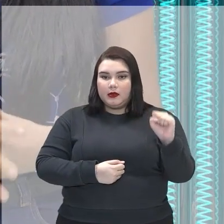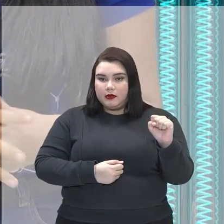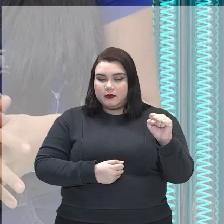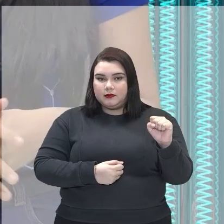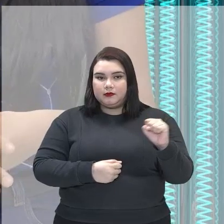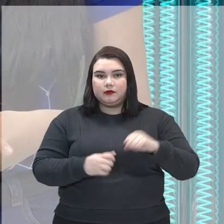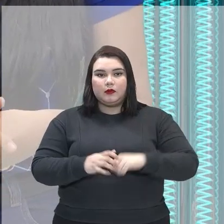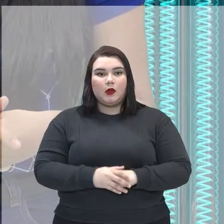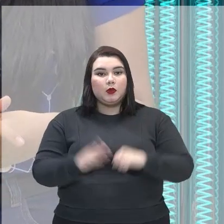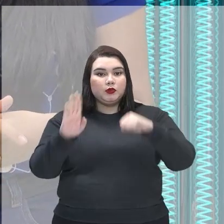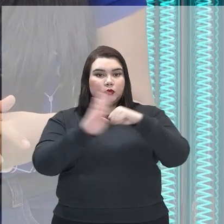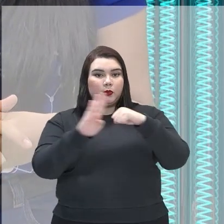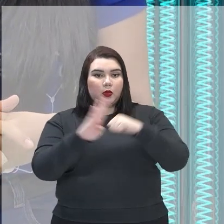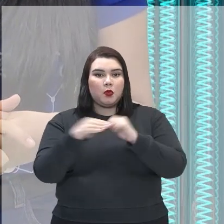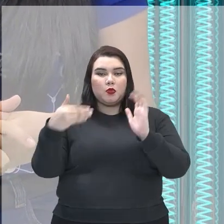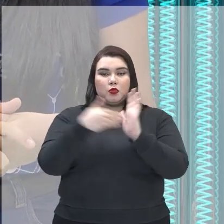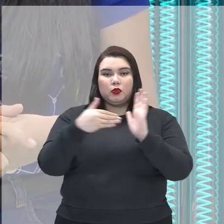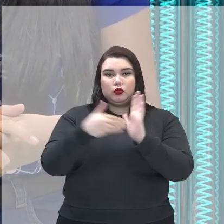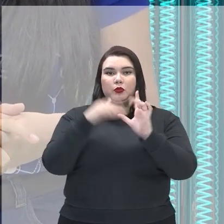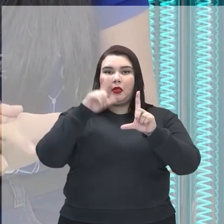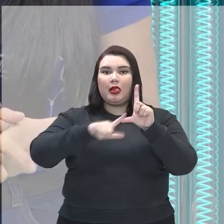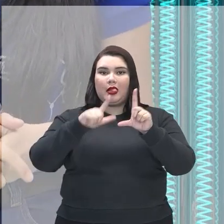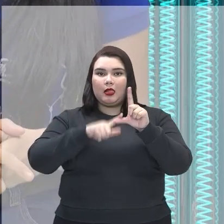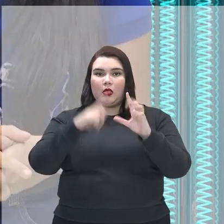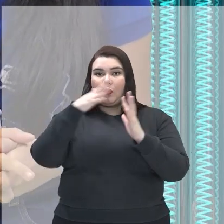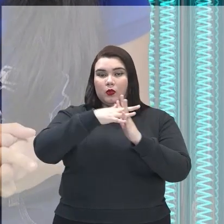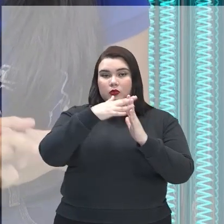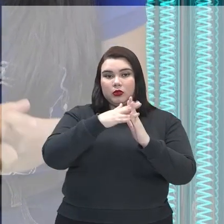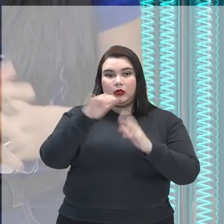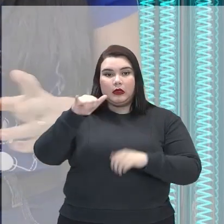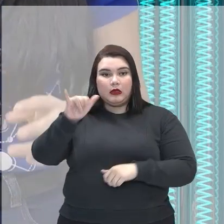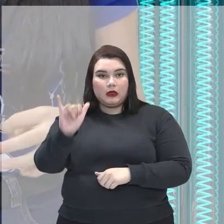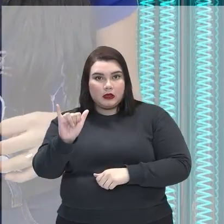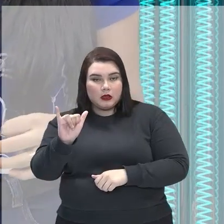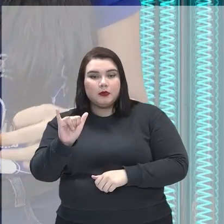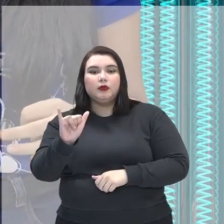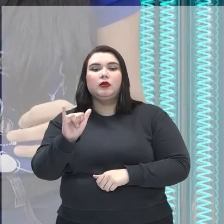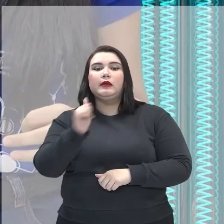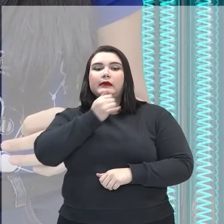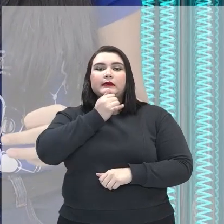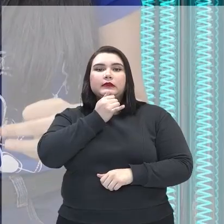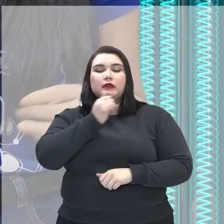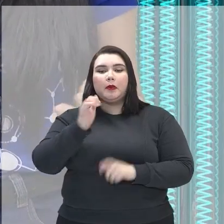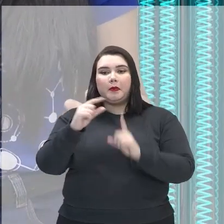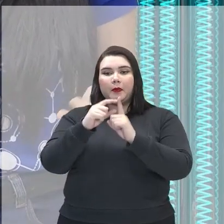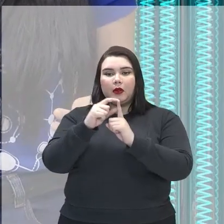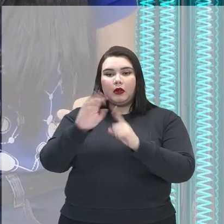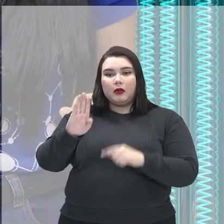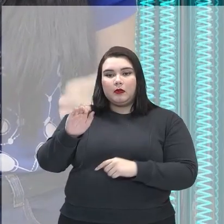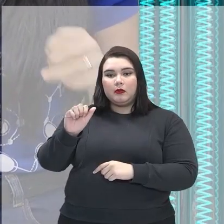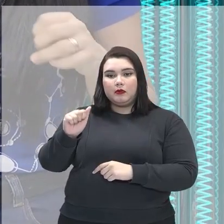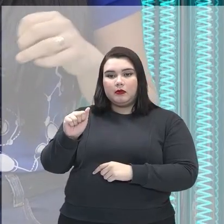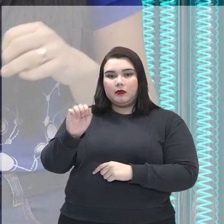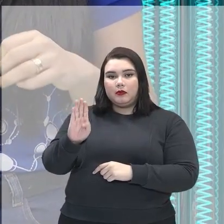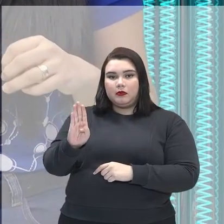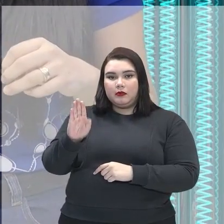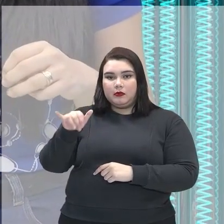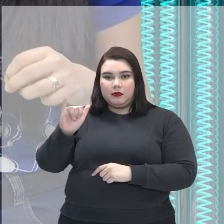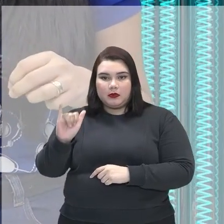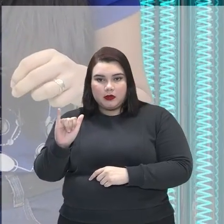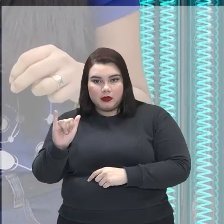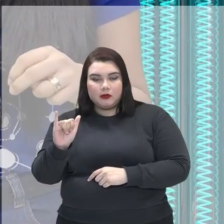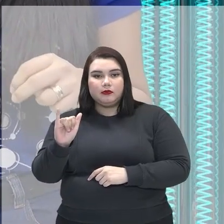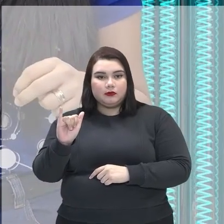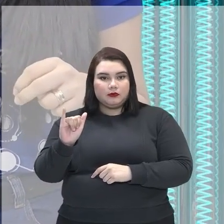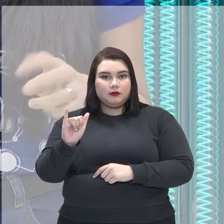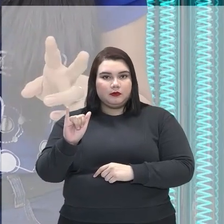Para substantivos terminados em consoante mais Y, exemplo, baby, tem uma consoante mais um